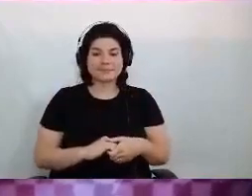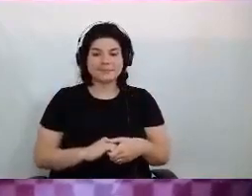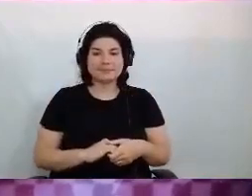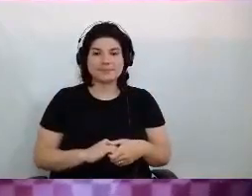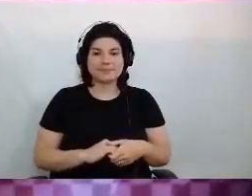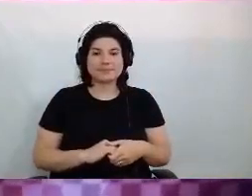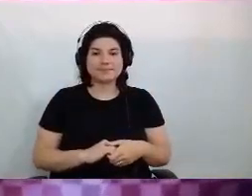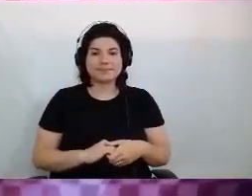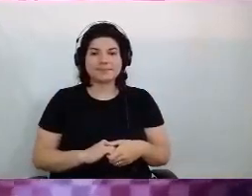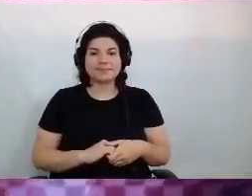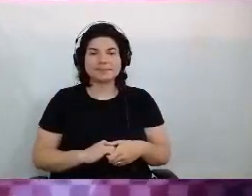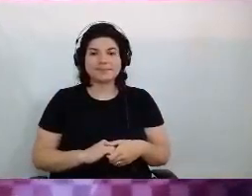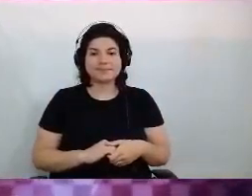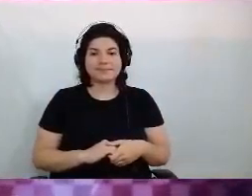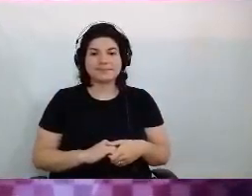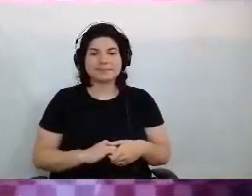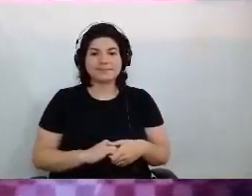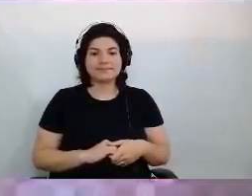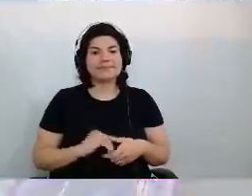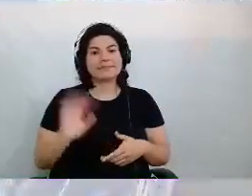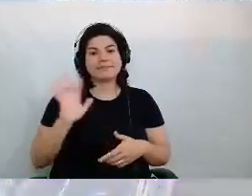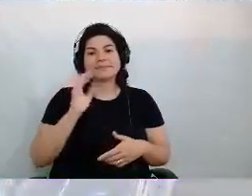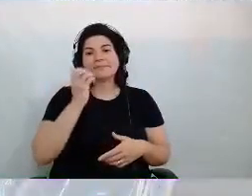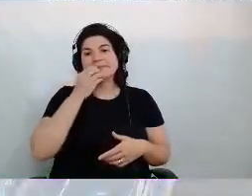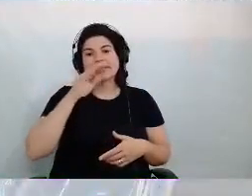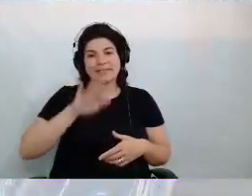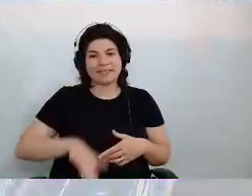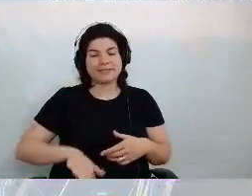Bom, boa tarde, pessoal.